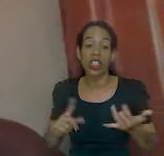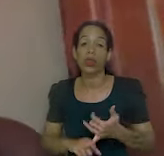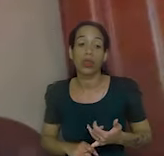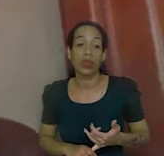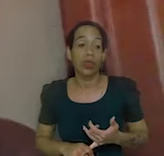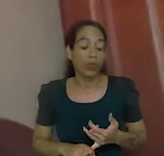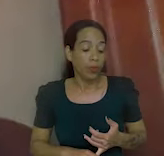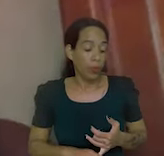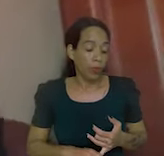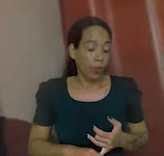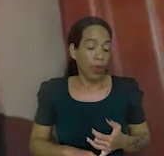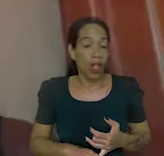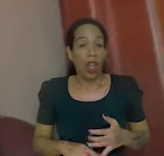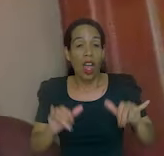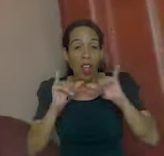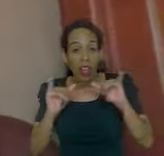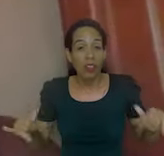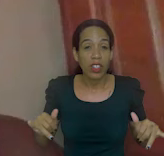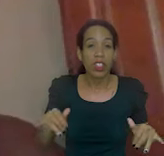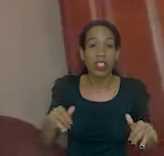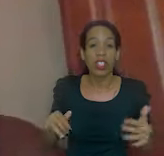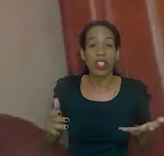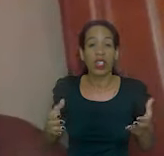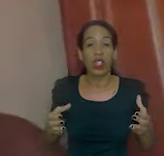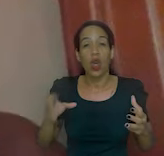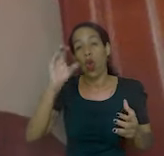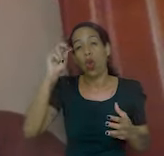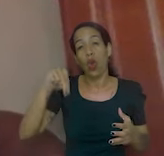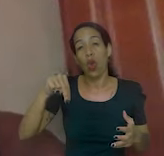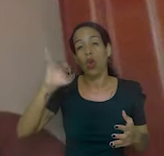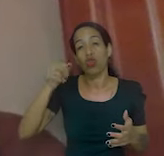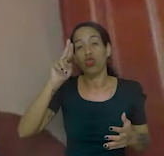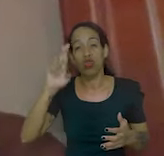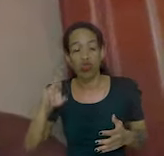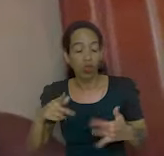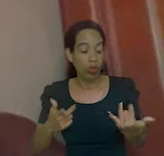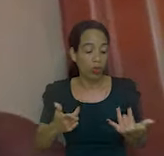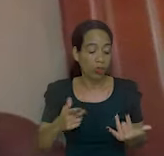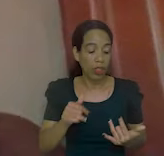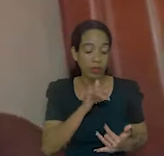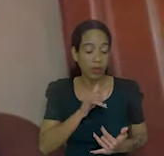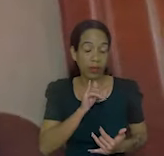advogado, pegando notícias que saem no Migalhas, no Conjur, por exemplo, questão de